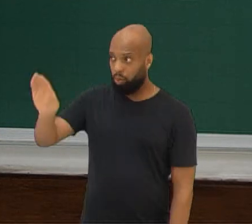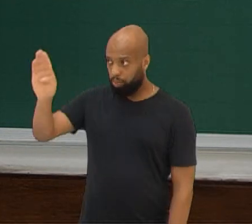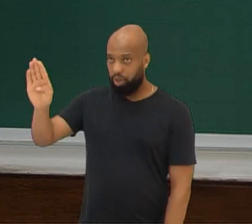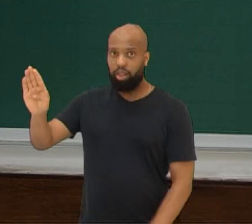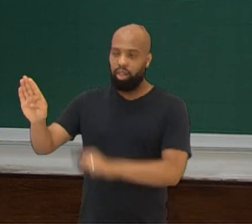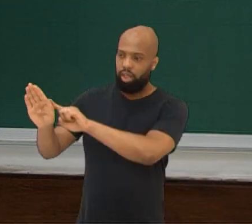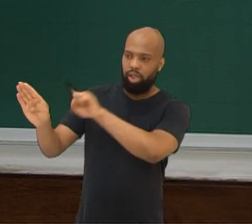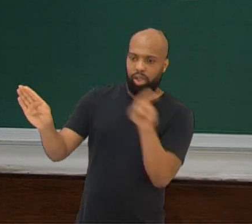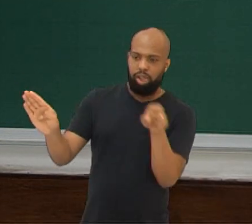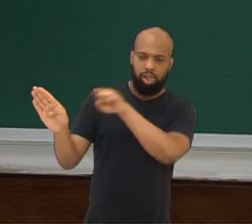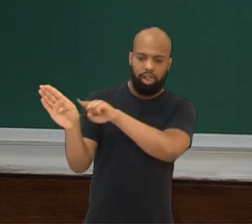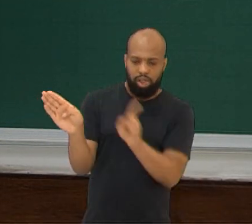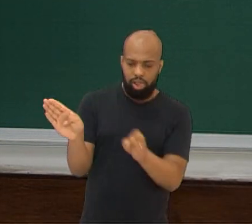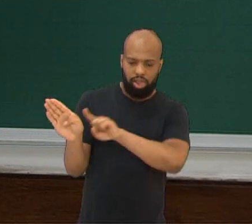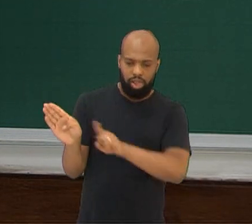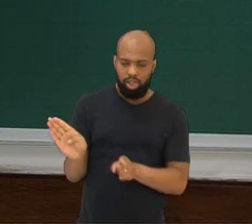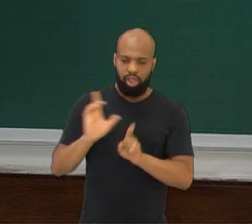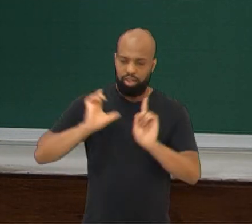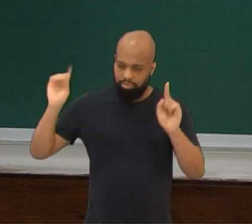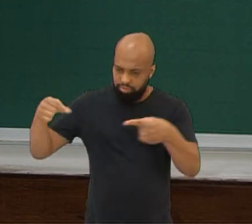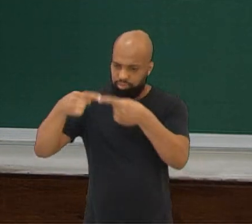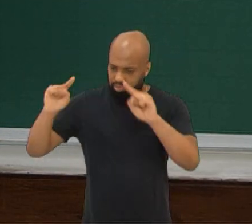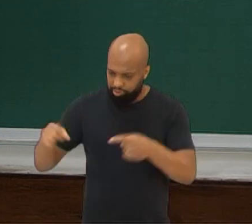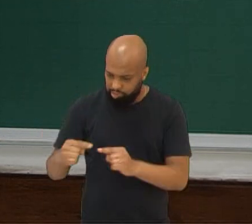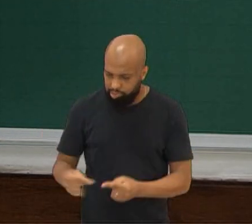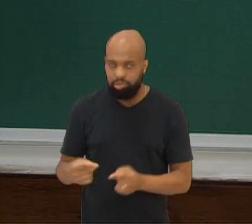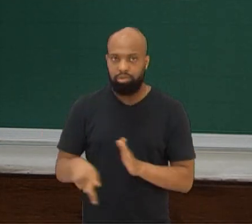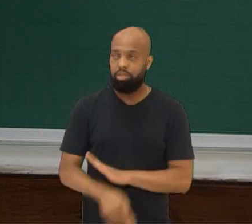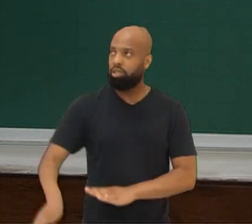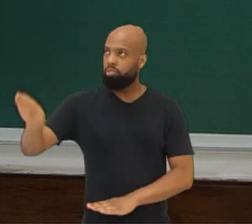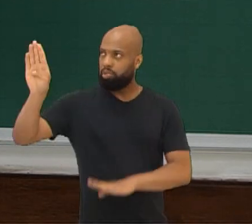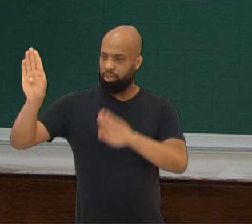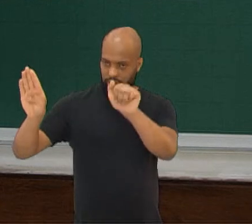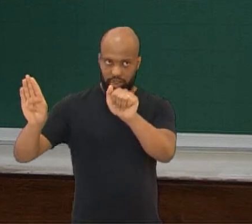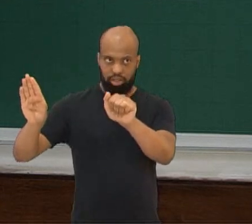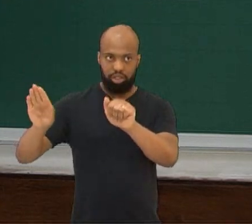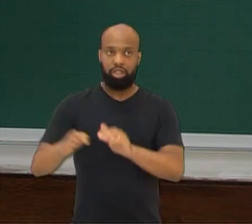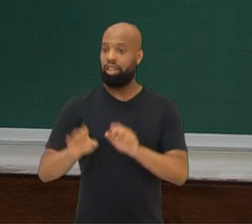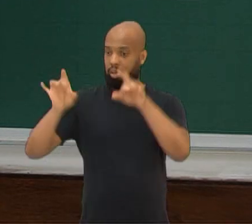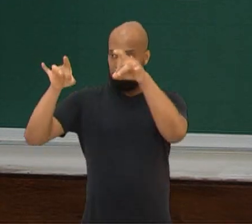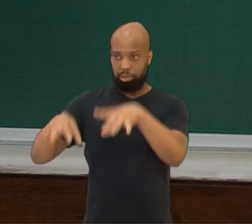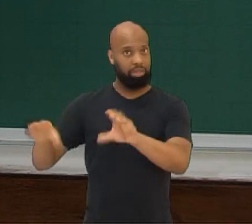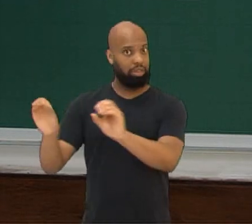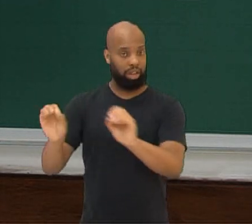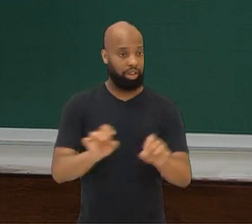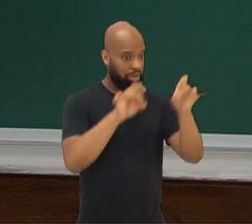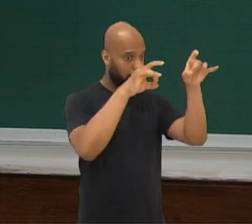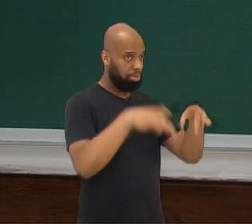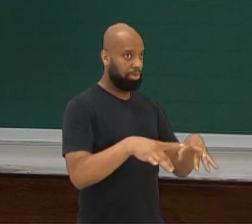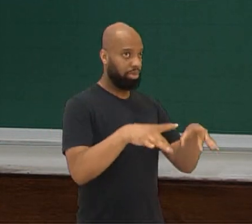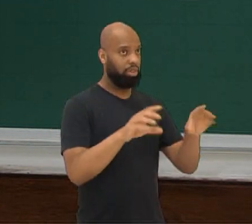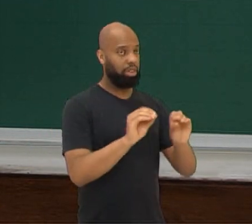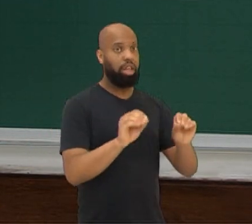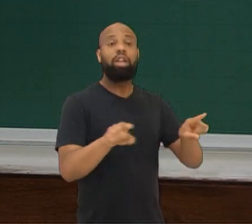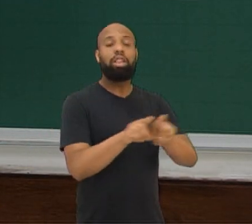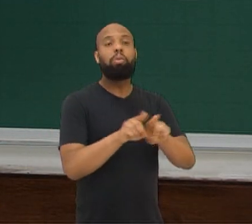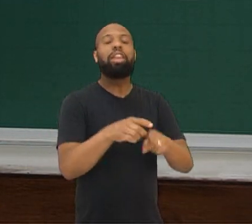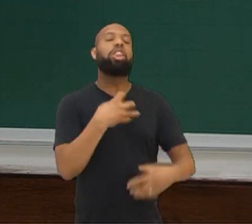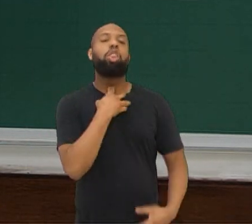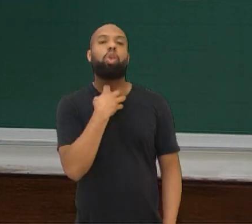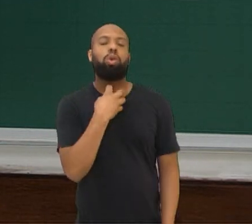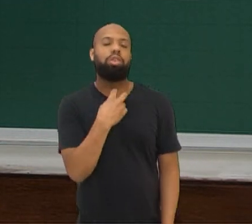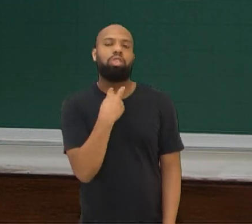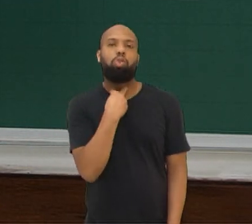vão ter um representante no outro conjunto. Aqui não sobra ninguém e aqui ninguém recebe duas setinhas ao mesmo